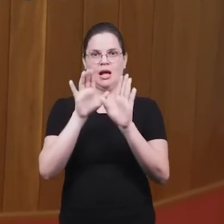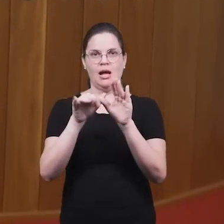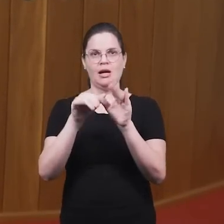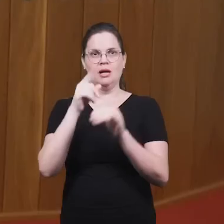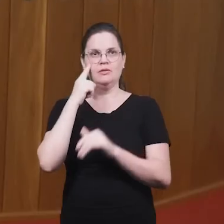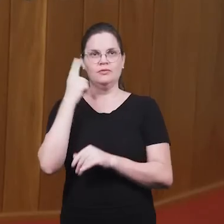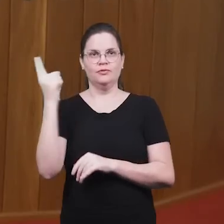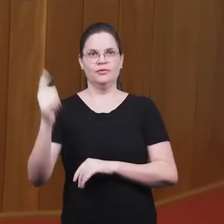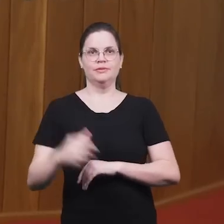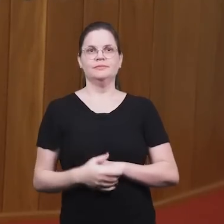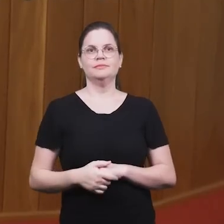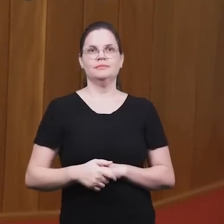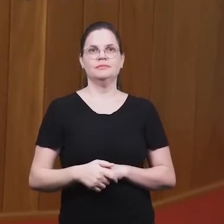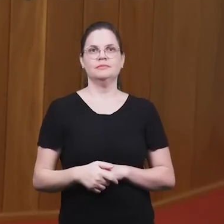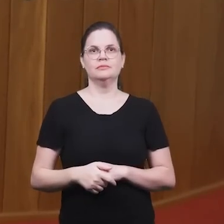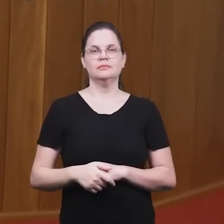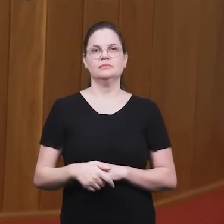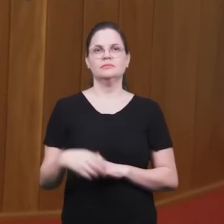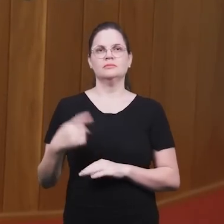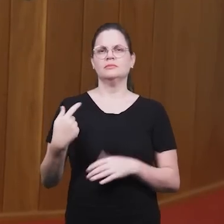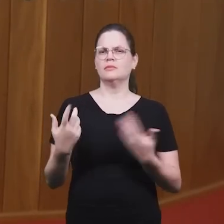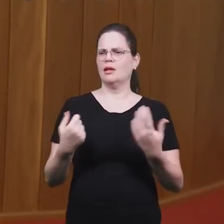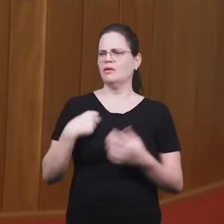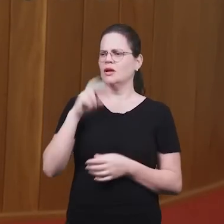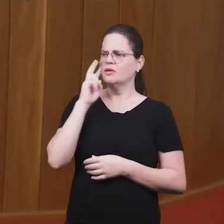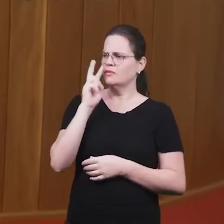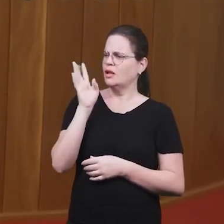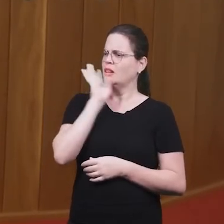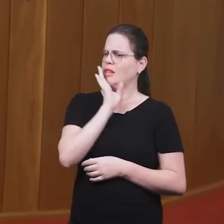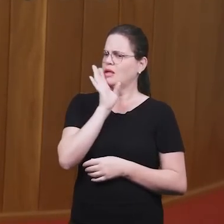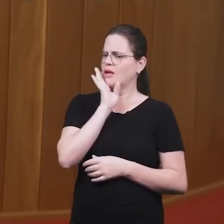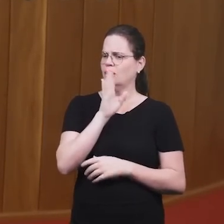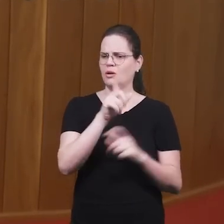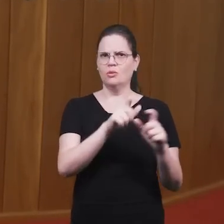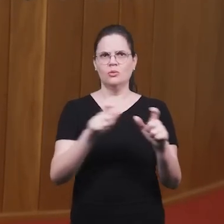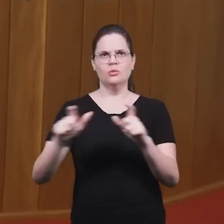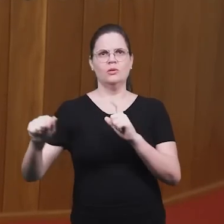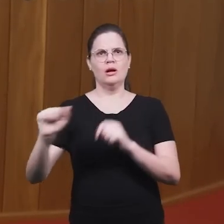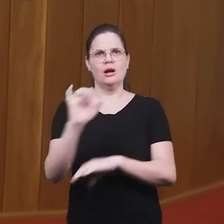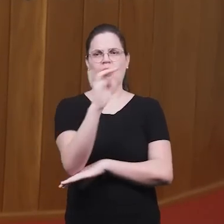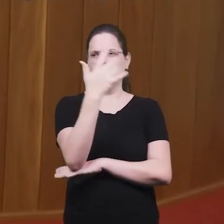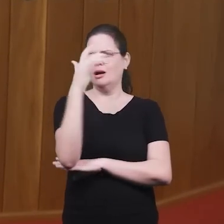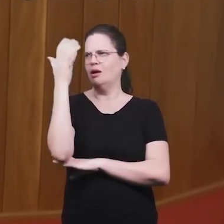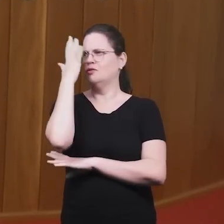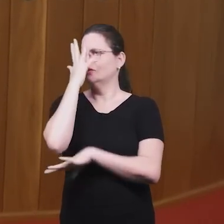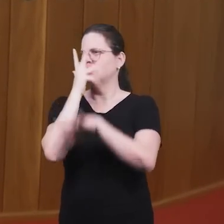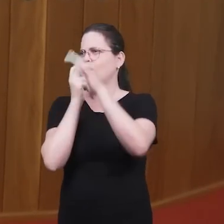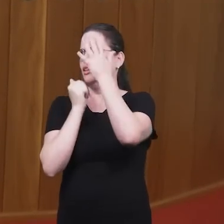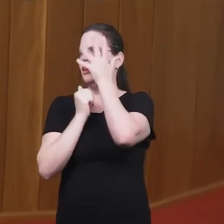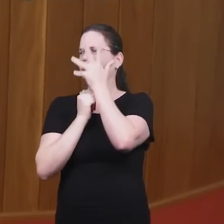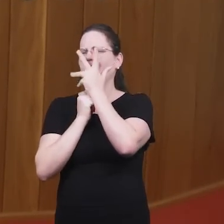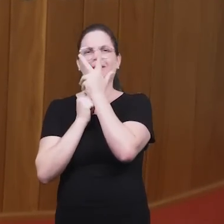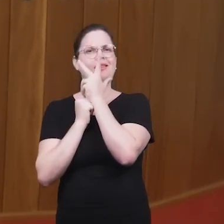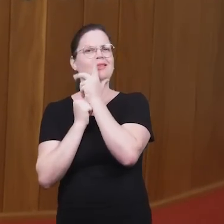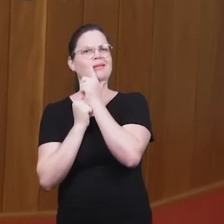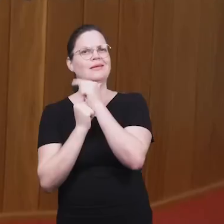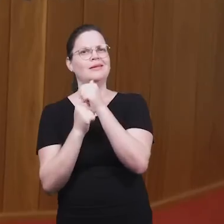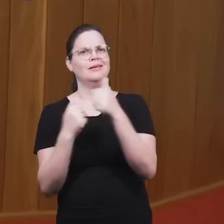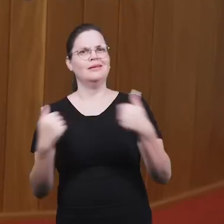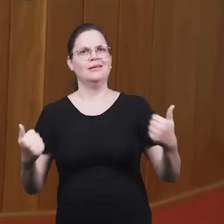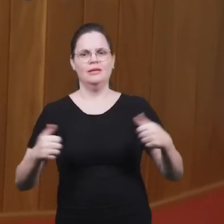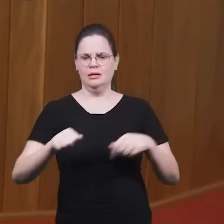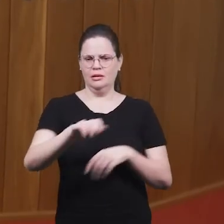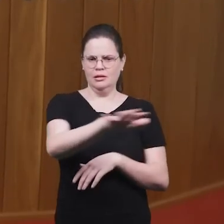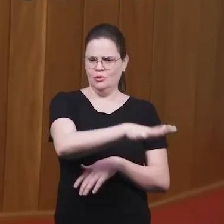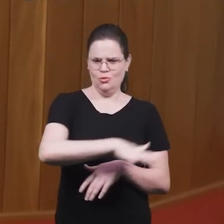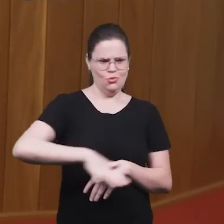passarinho, e olha o que ela falou. Que lugar legal! As árvores são lindas. O